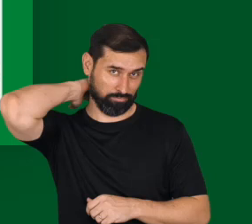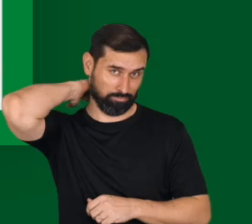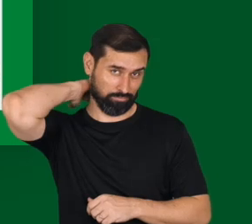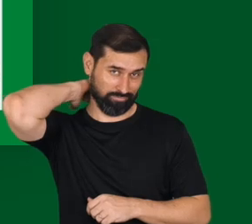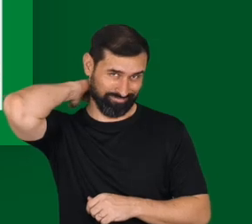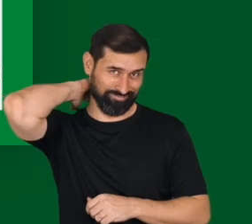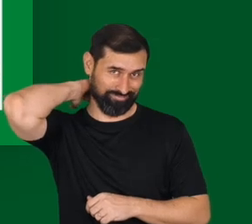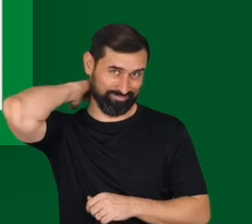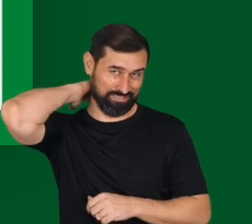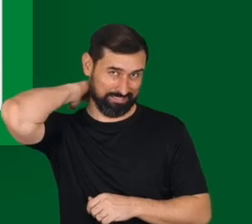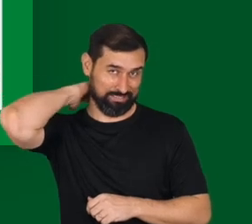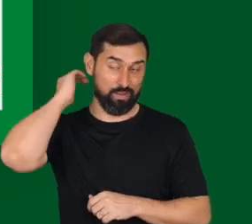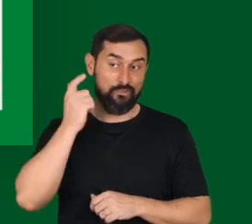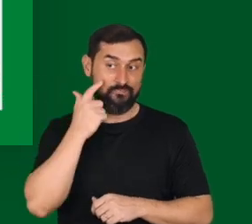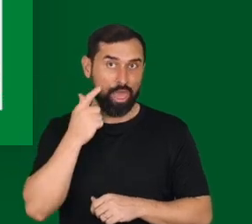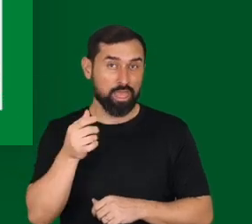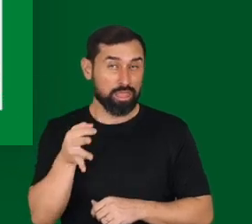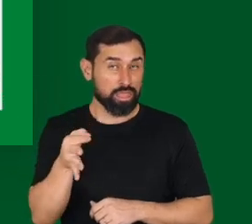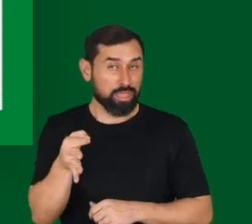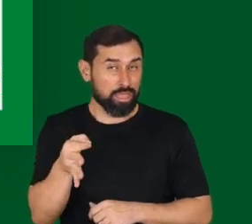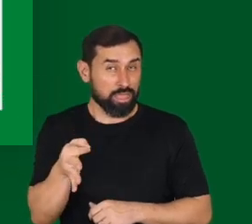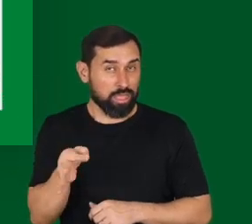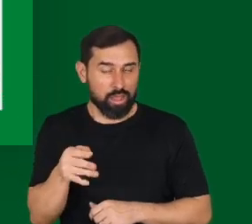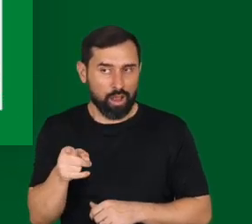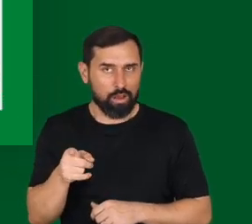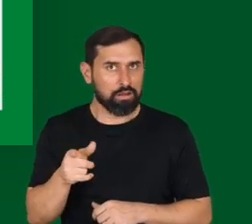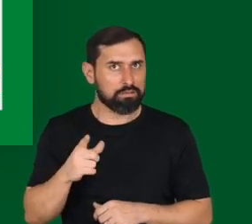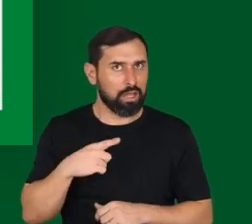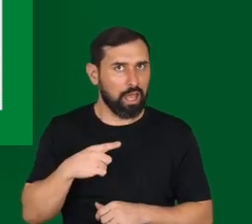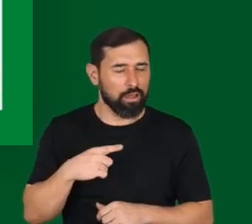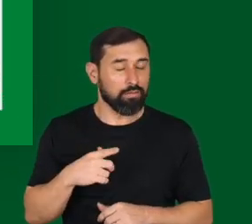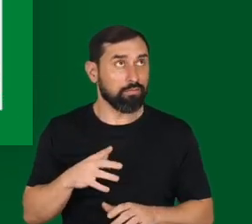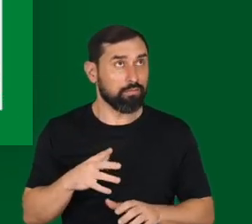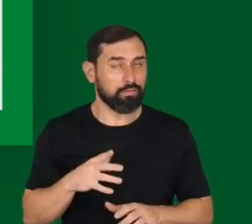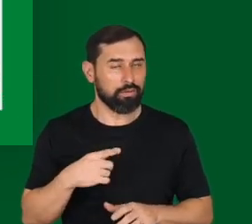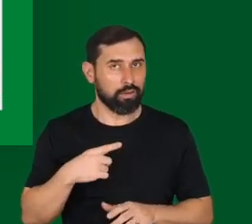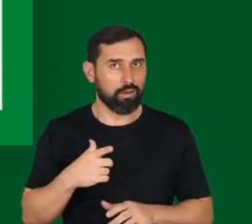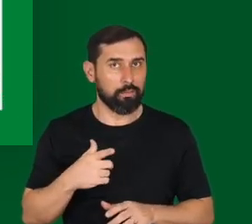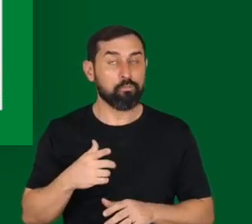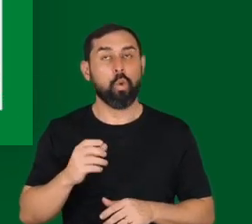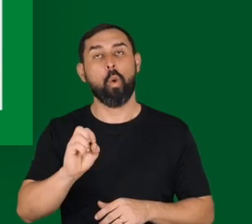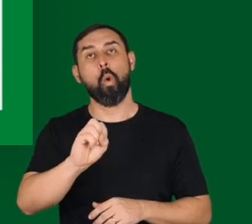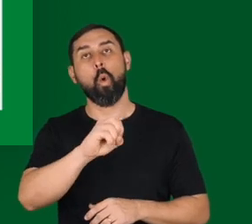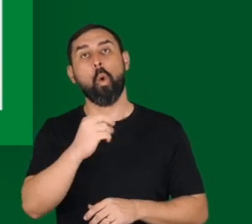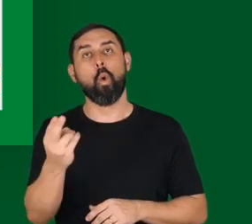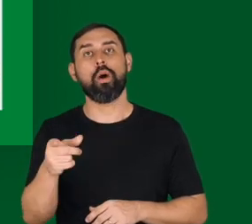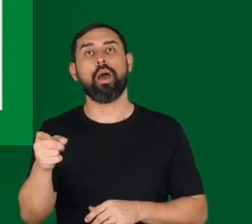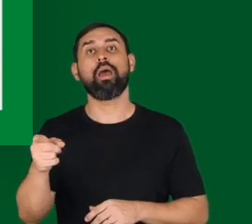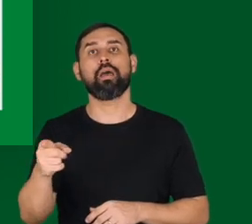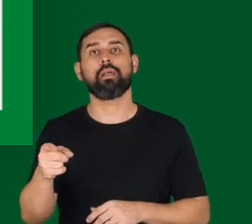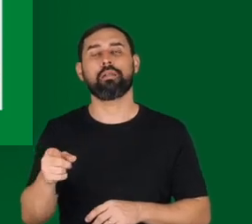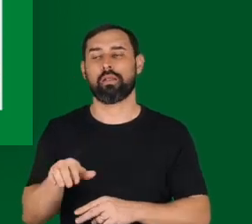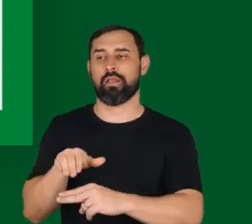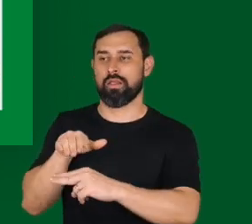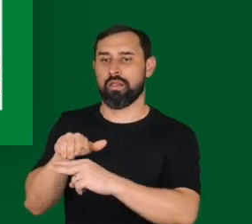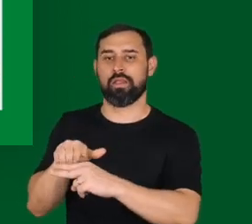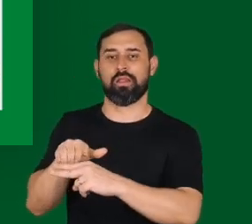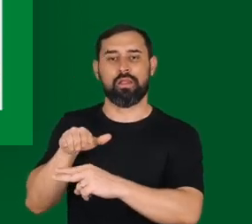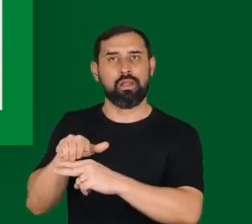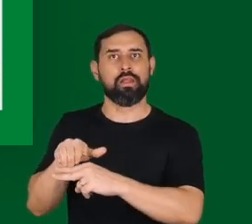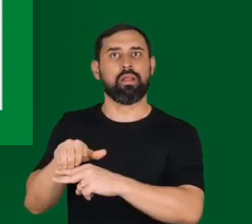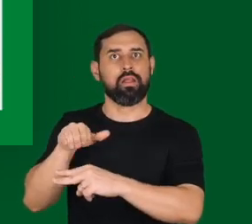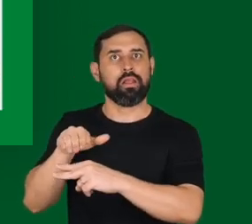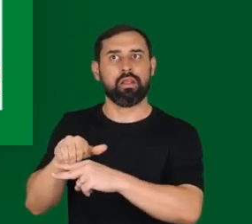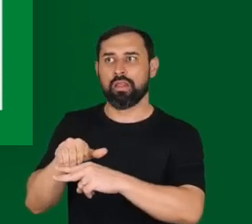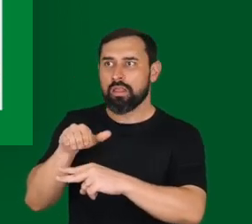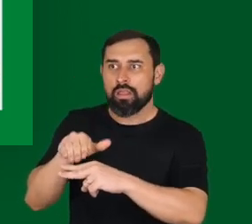fazer essa pressão e verificar se o paciente reage, né? Ou se o paciente está totalmente irresponsivo. E